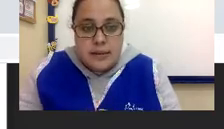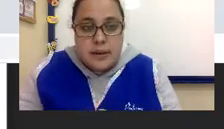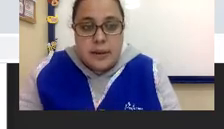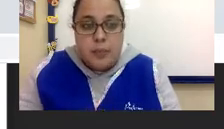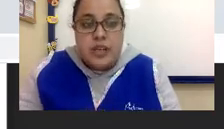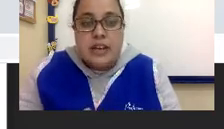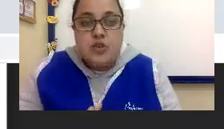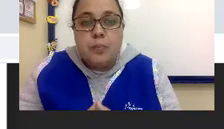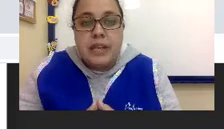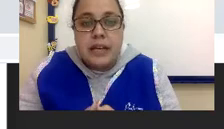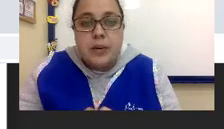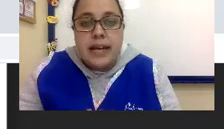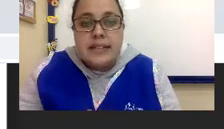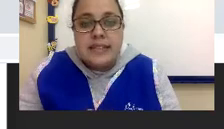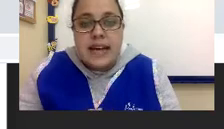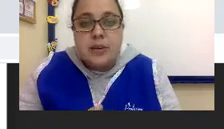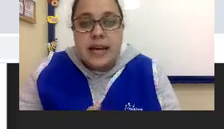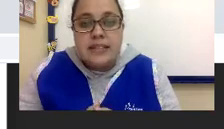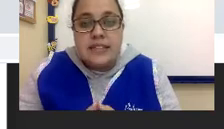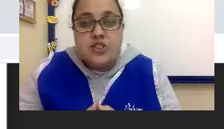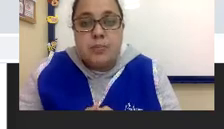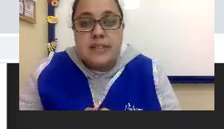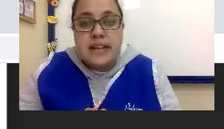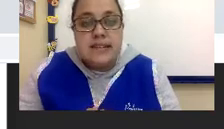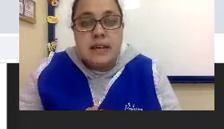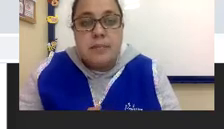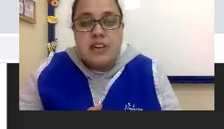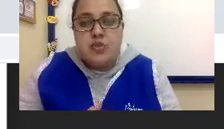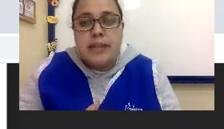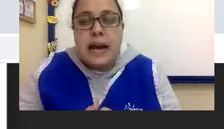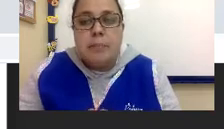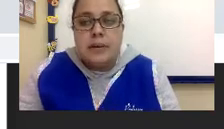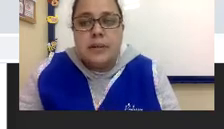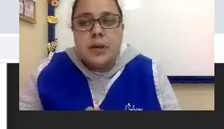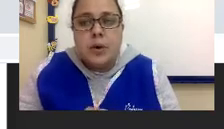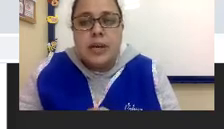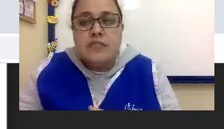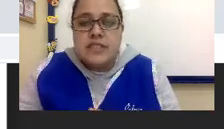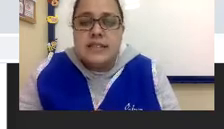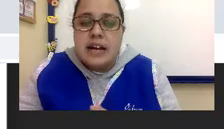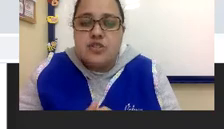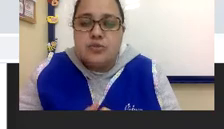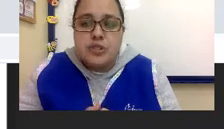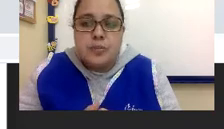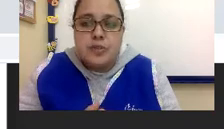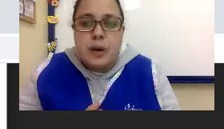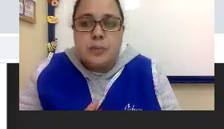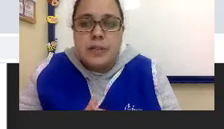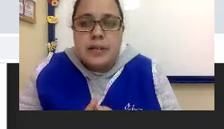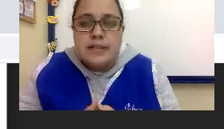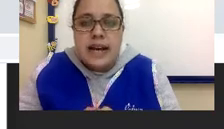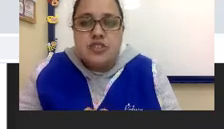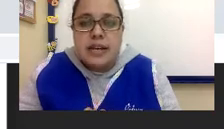presentes? Porque, em sua opinião, é necessário que elas estejam presentes em mais de uma etapa? O que vocês acham disso,